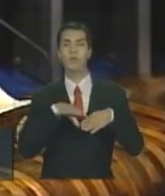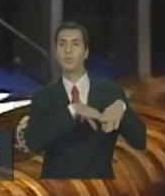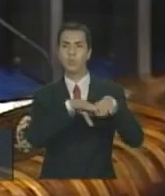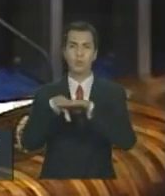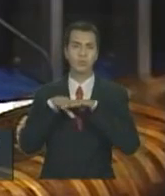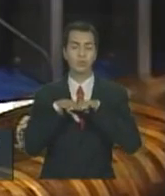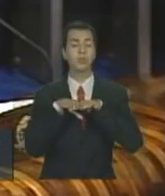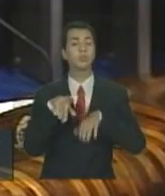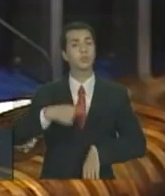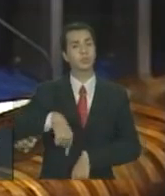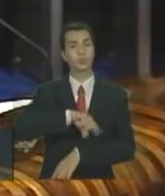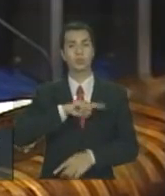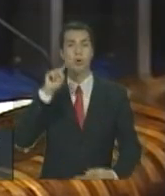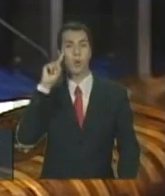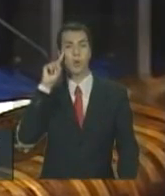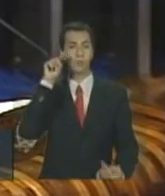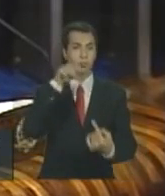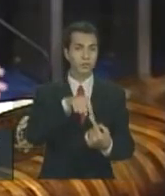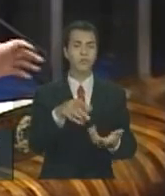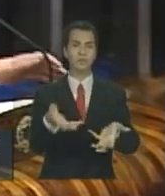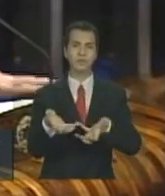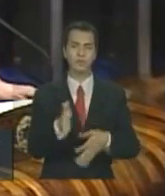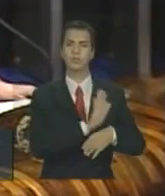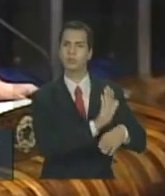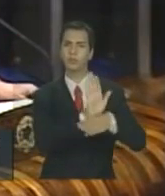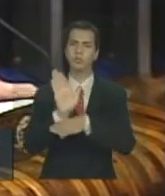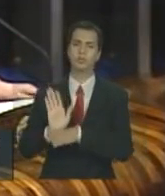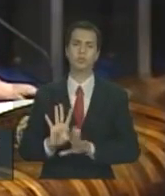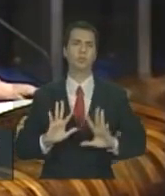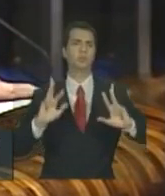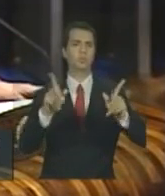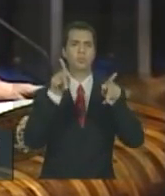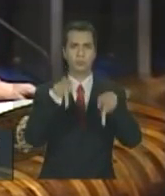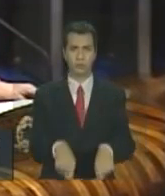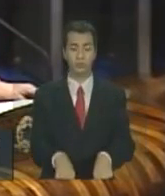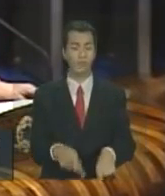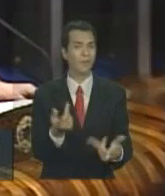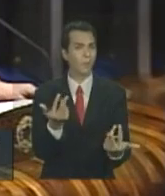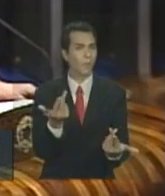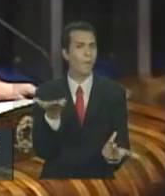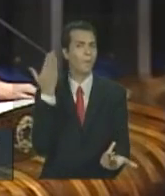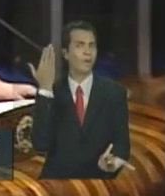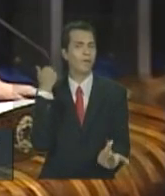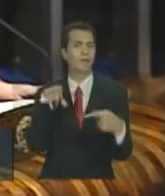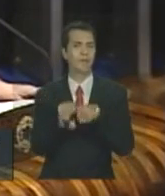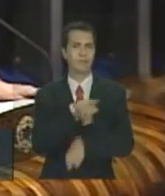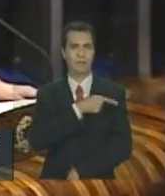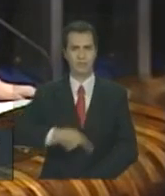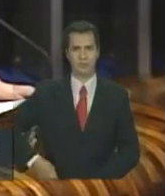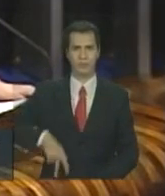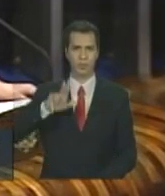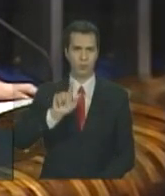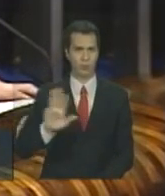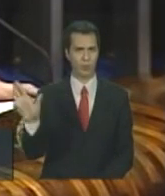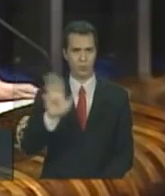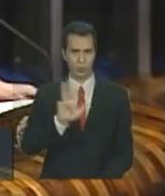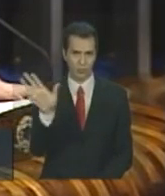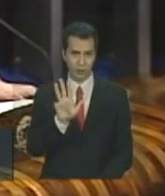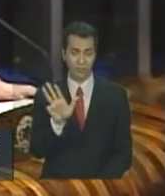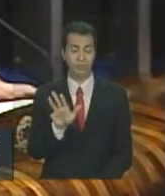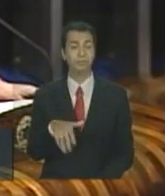das metas do meu governo, assim como foi do governo do presidente Lula. O que nós queremos no Brasil